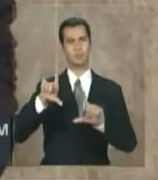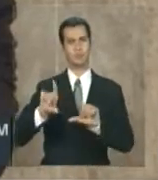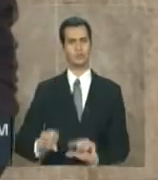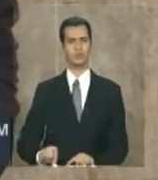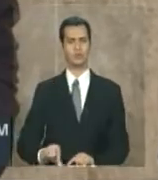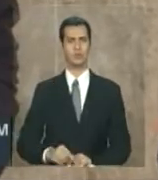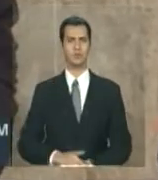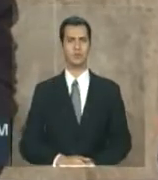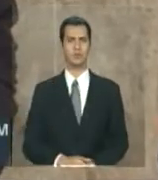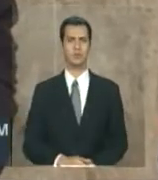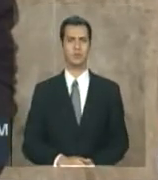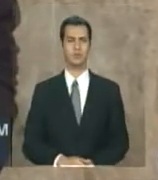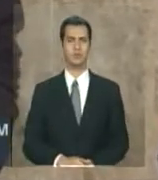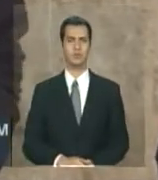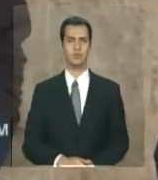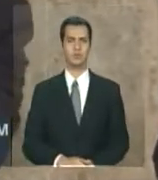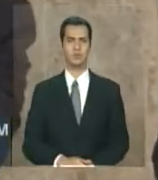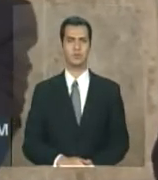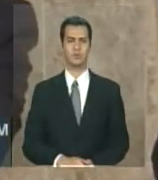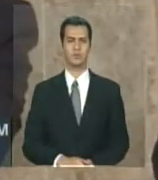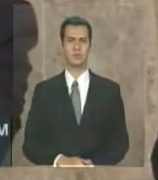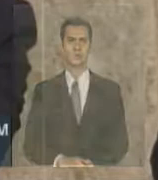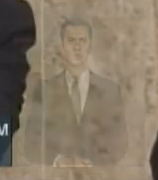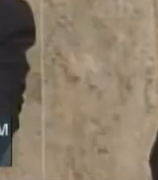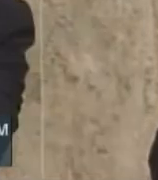Provavelmente do que foi notificado.